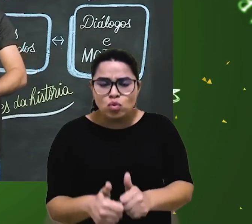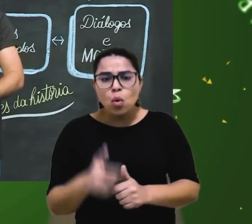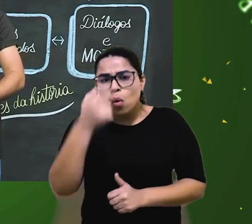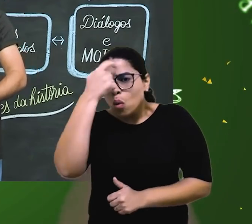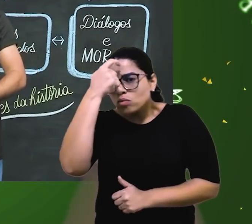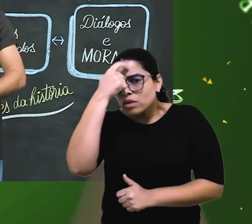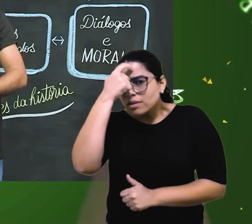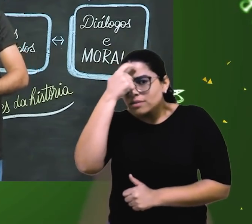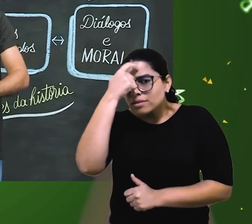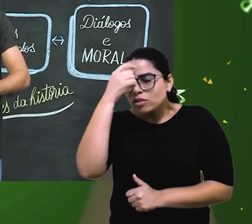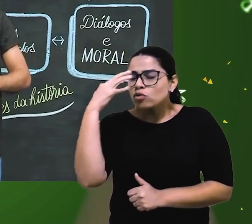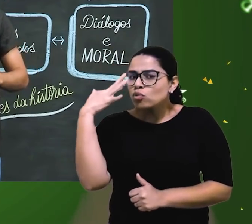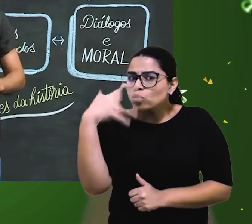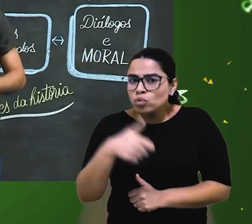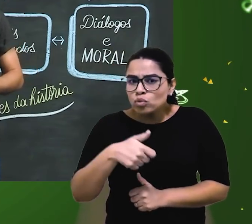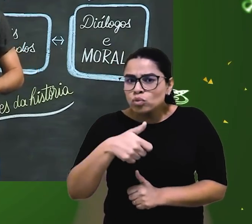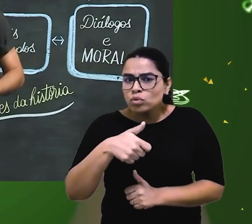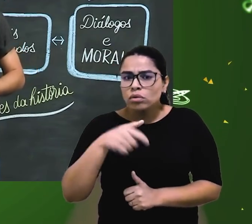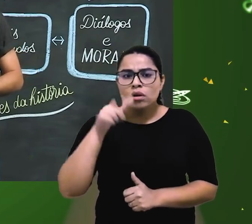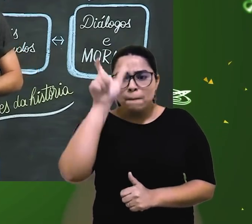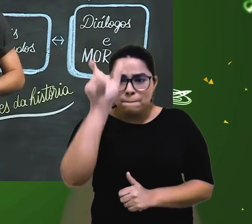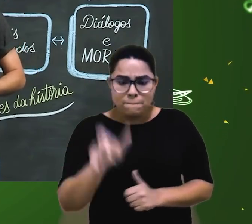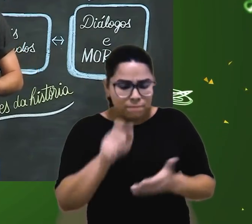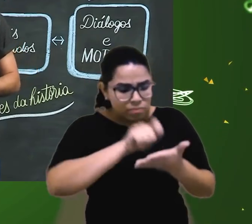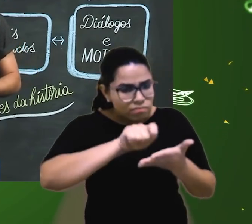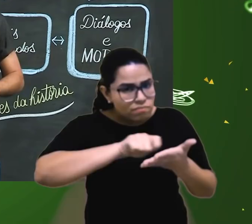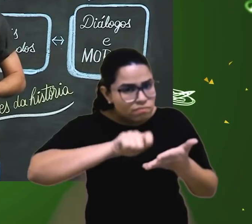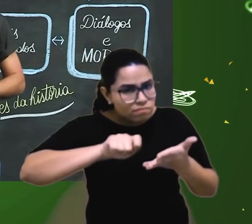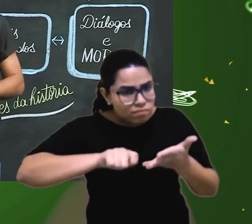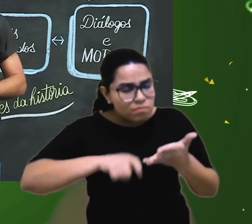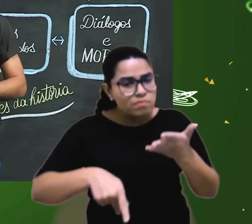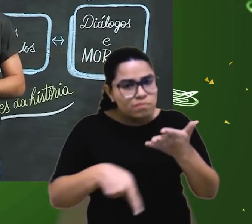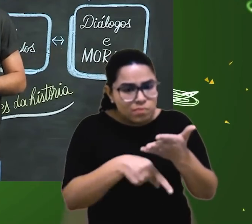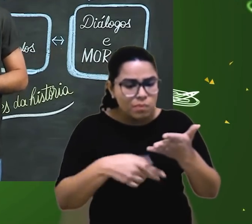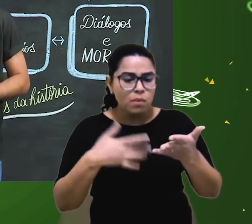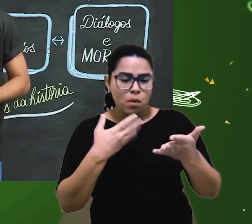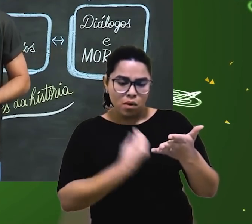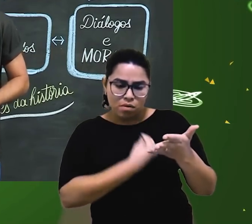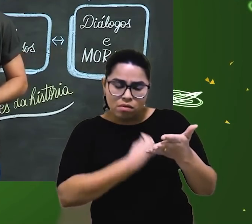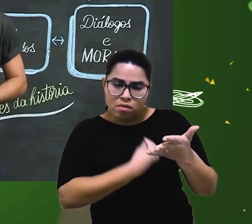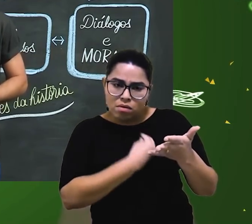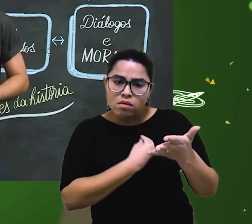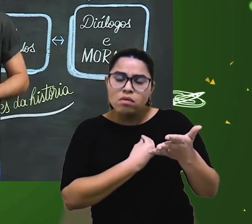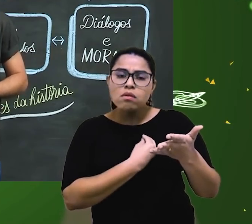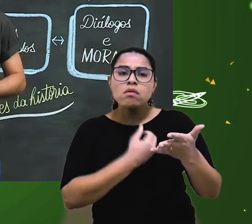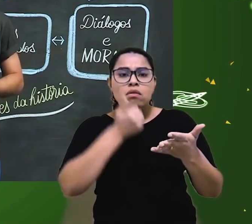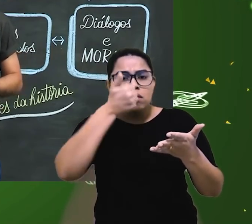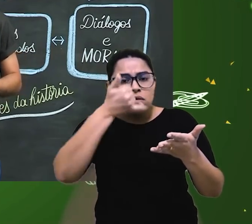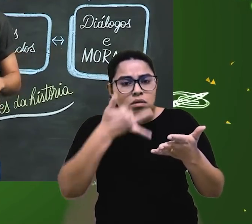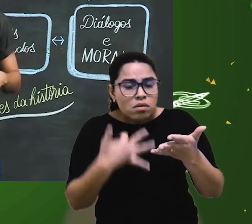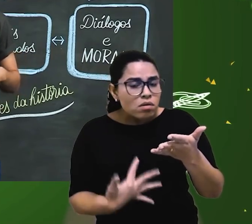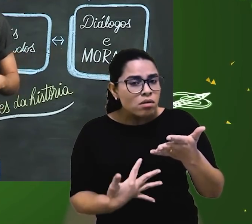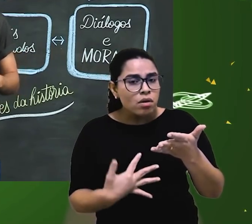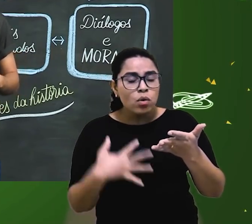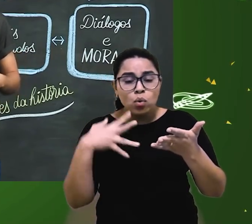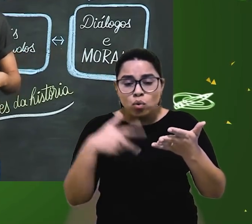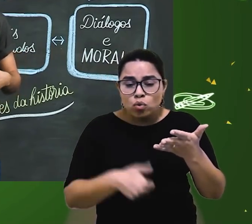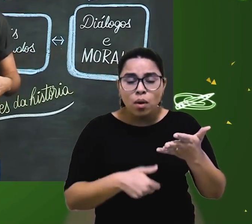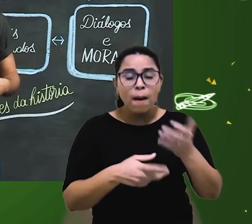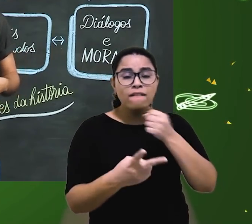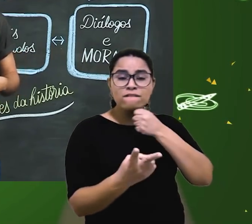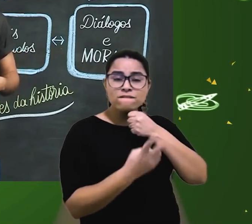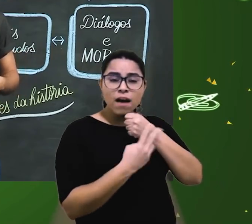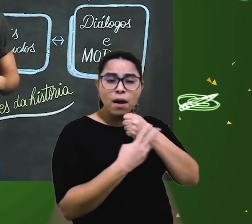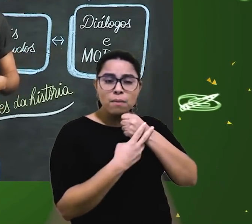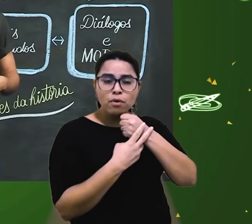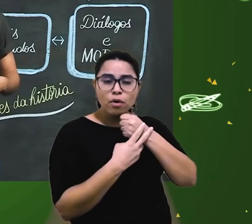daquele acontecimento e ele vai narrando. A gente vai perceber uma distinção muito forte em relação aos verbos, em relação às pessoas, às palavras que marcam a pessoa